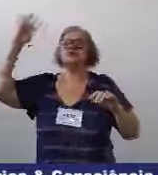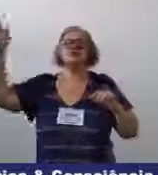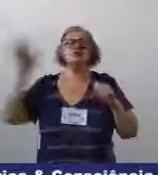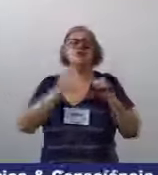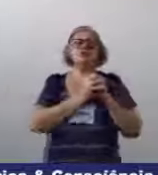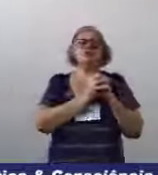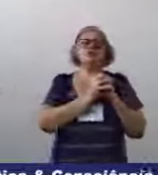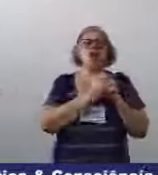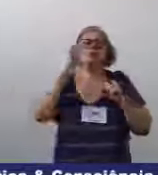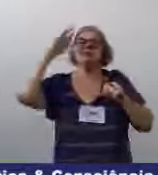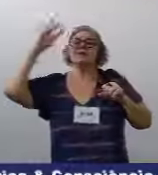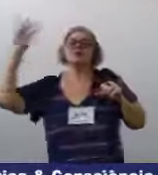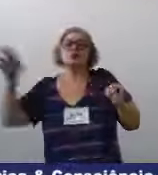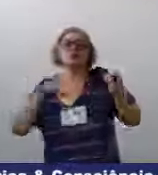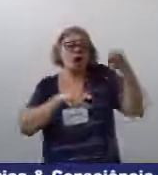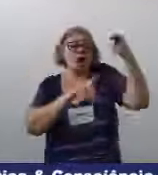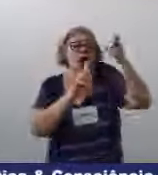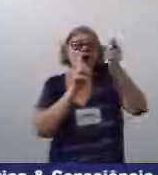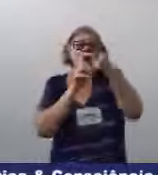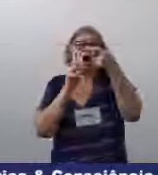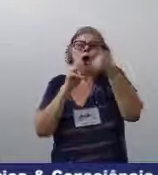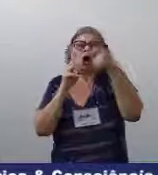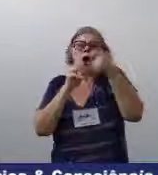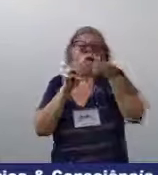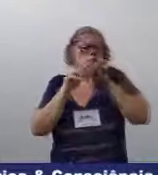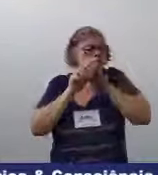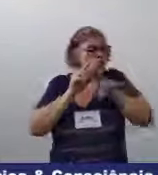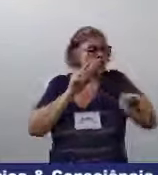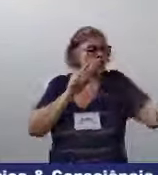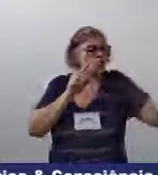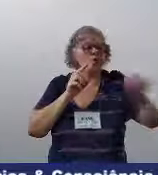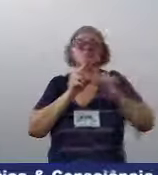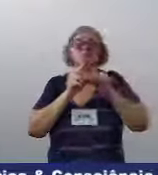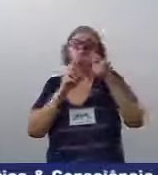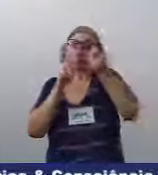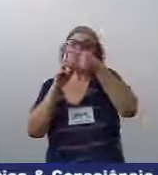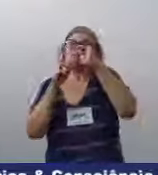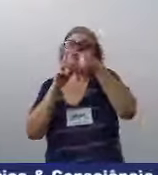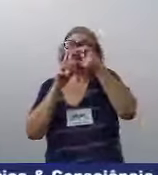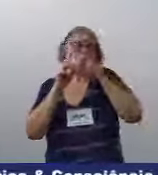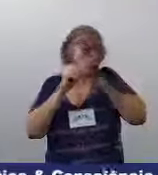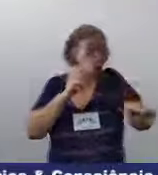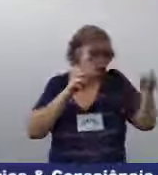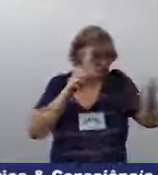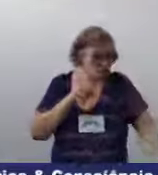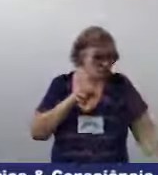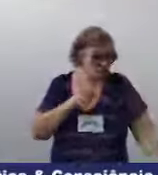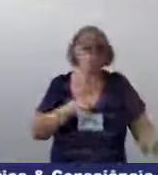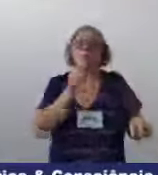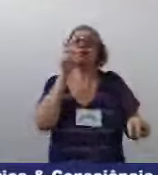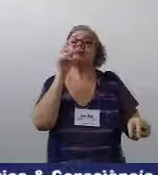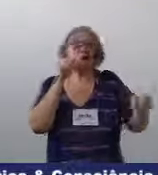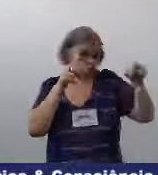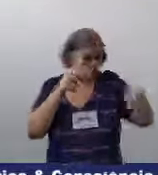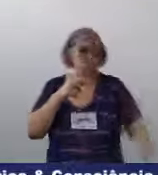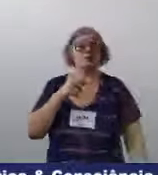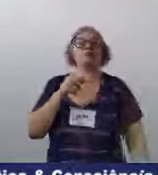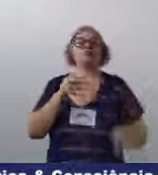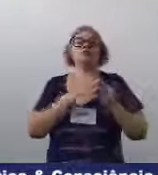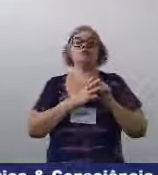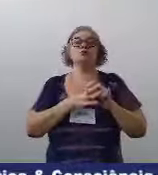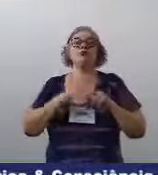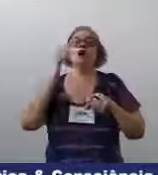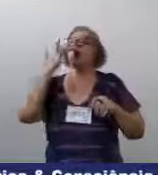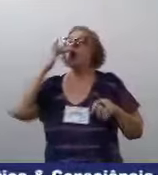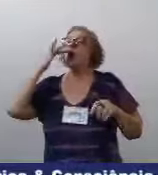panelinha, que contenha, por exemplo, chumbo derretido. E nós jogamos ali dentro um pedacinho de chumbo em estado sólido, e ele